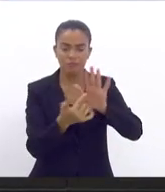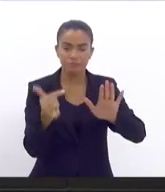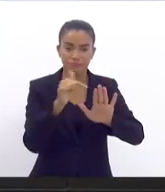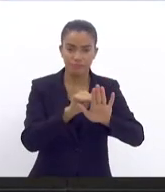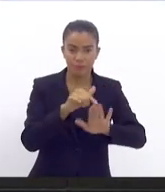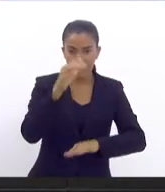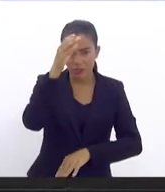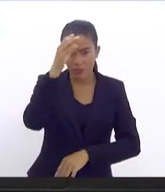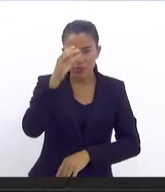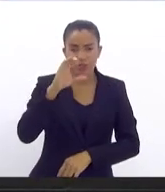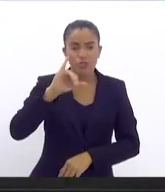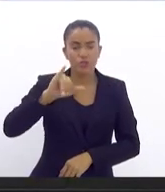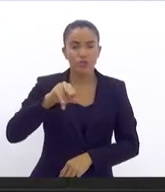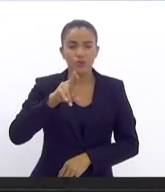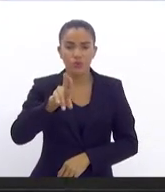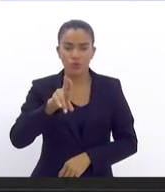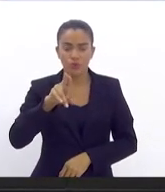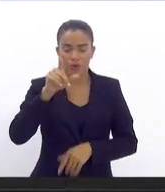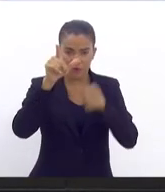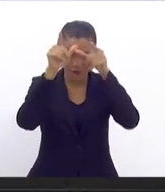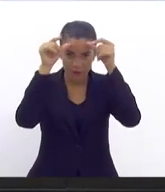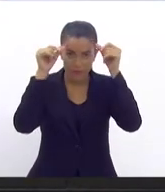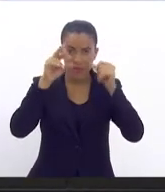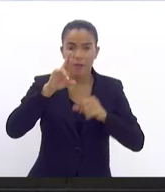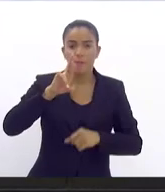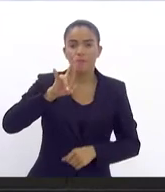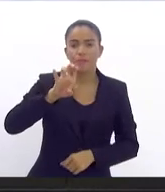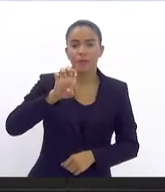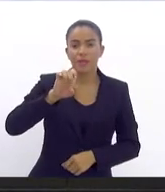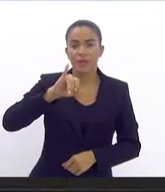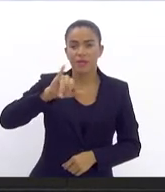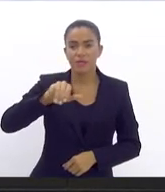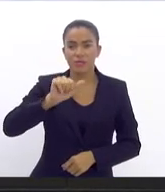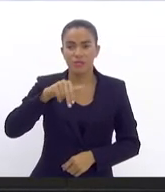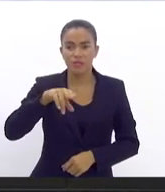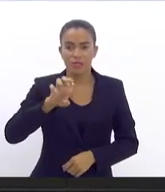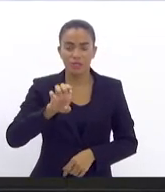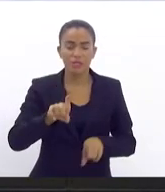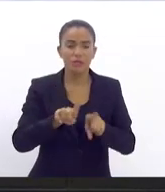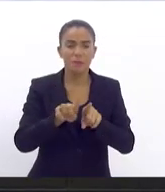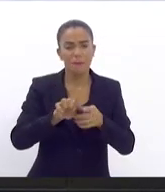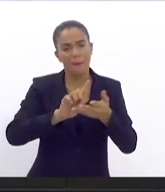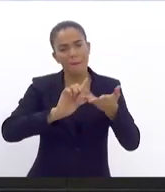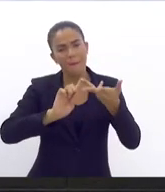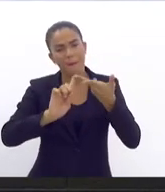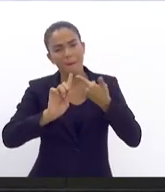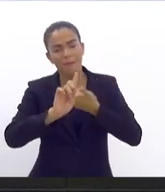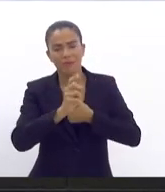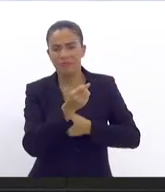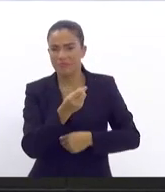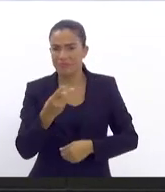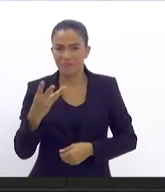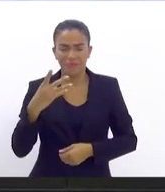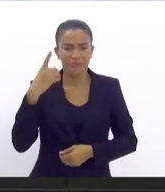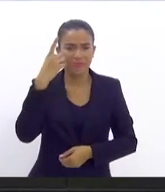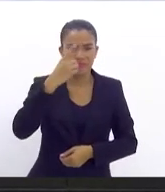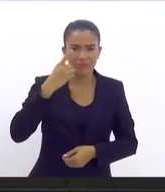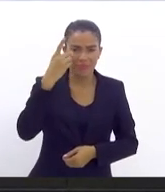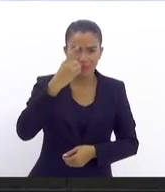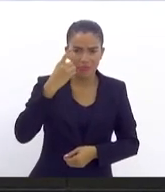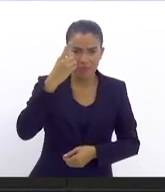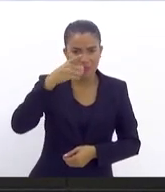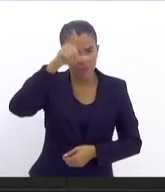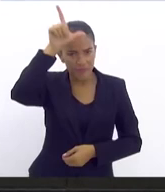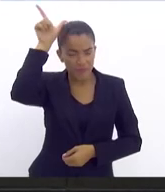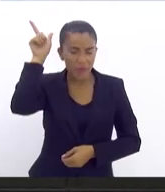Tia Ju, Valdec Carneiro, enfermeira Rejane, Jair Oliveira, Marta Rocha, Jair Bittencourt, Célia Jordão, Samuel Malafaia, Luiz Paulo,